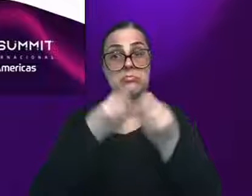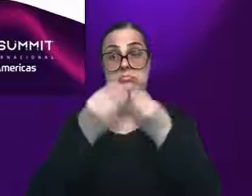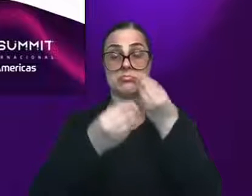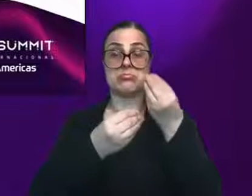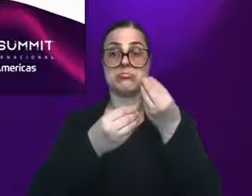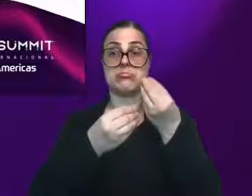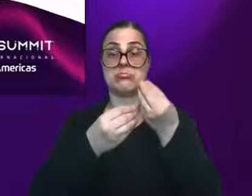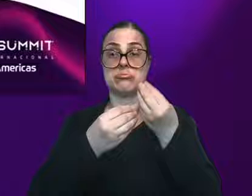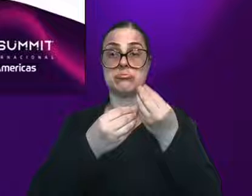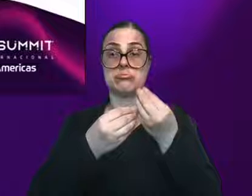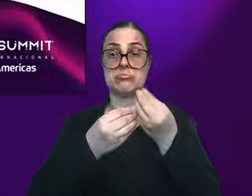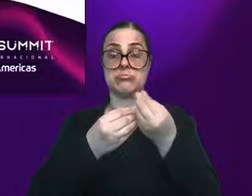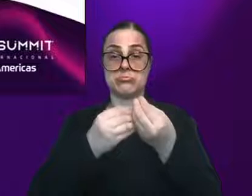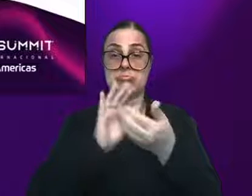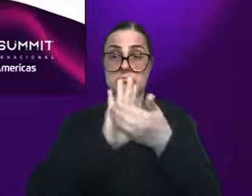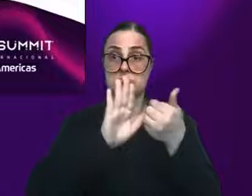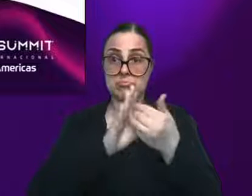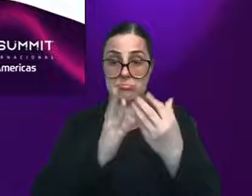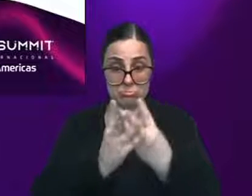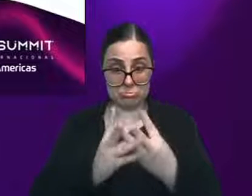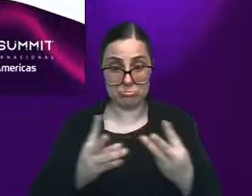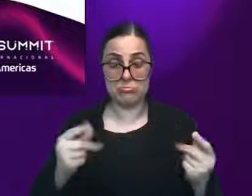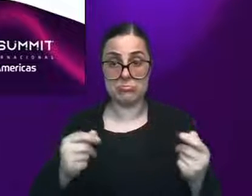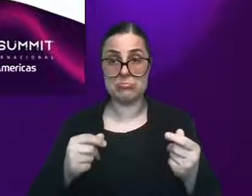aqui existe nessa segunda fase